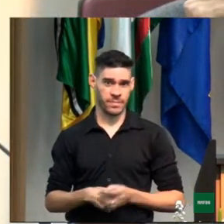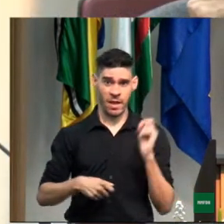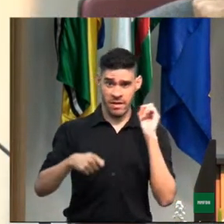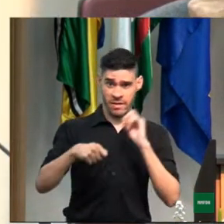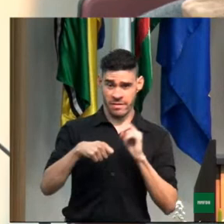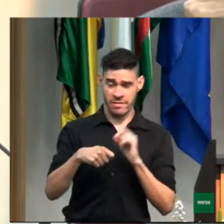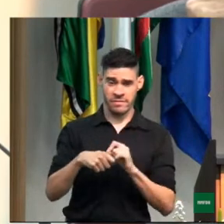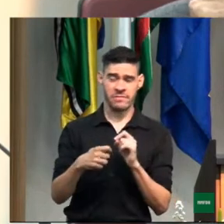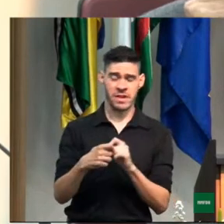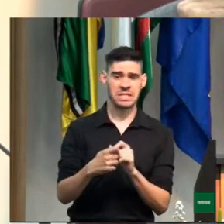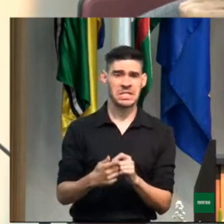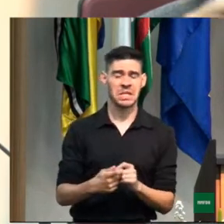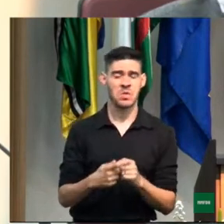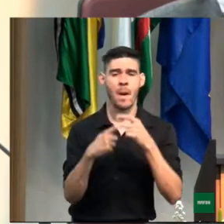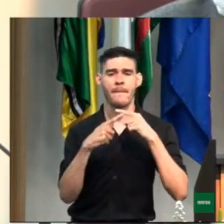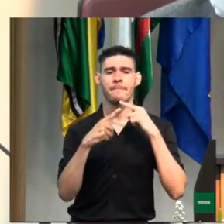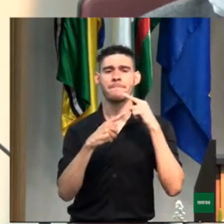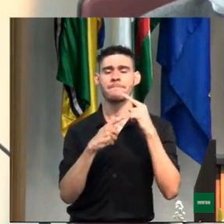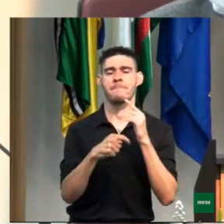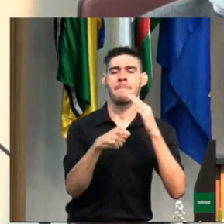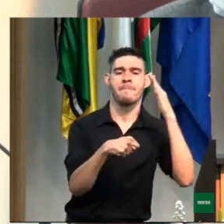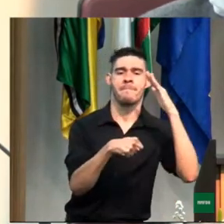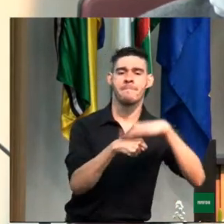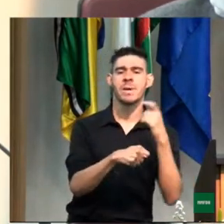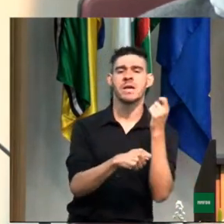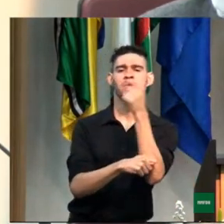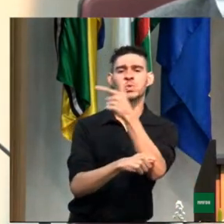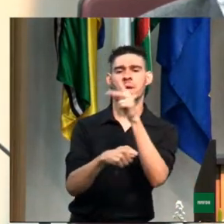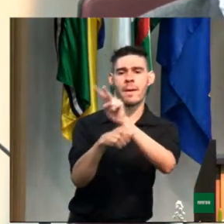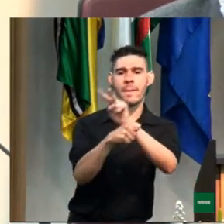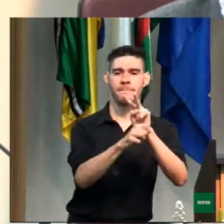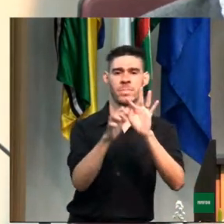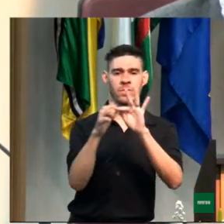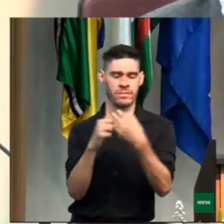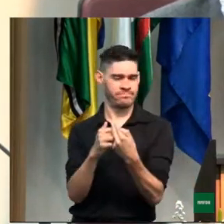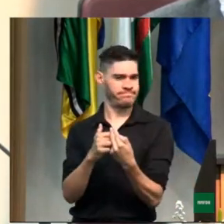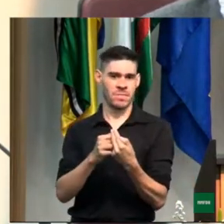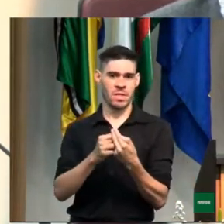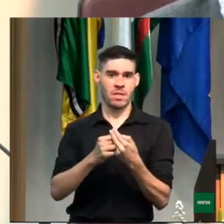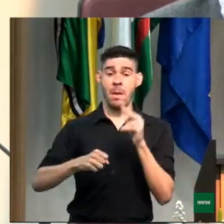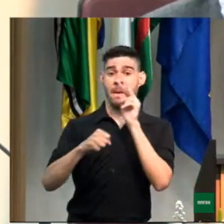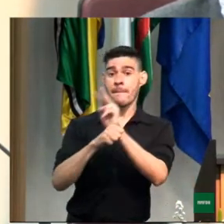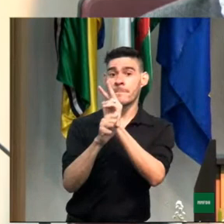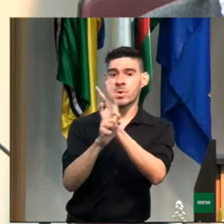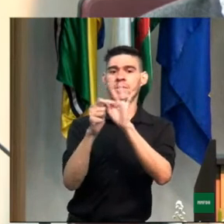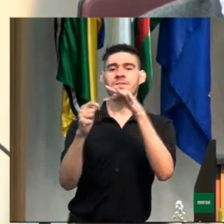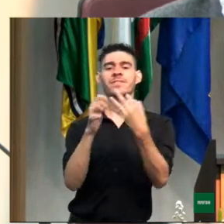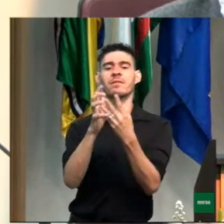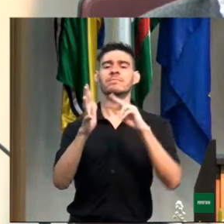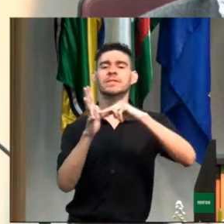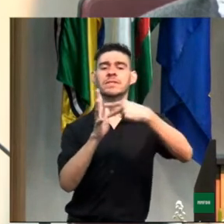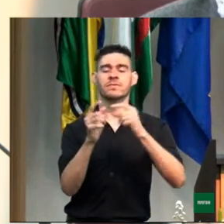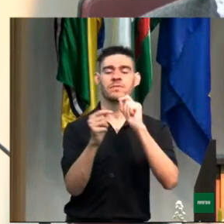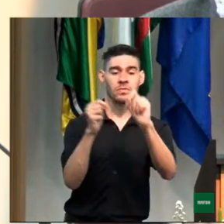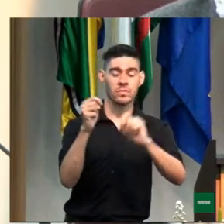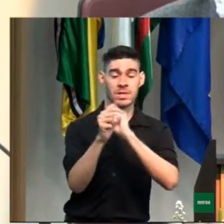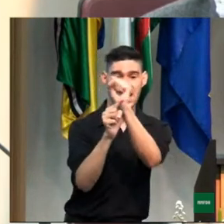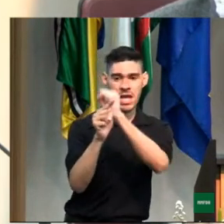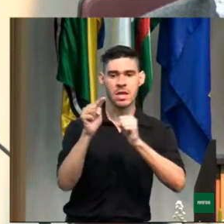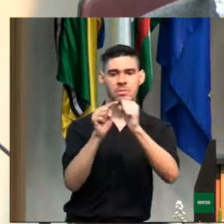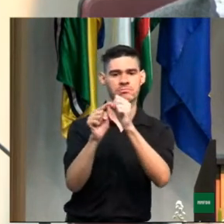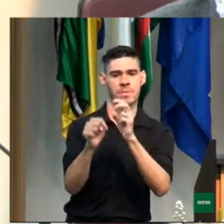que proteger a família, é proteger a sociedade, é proteger o nosso país. Por